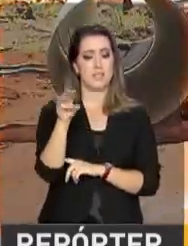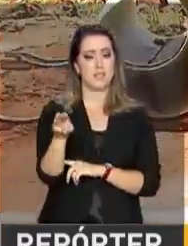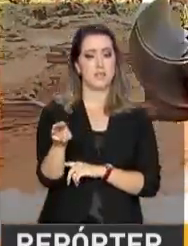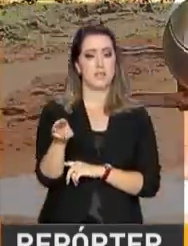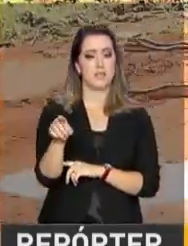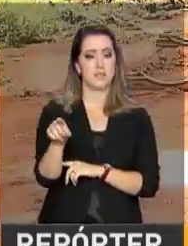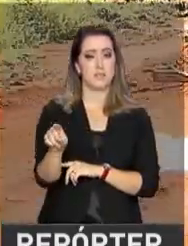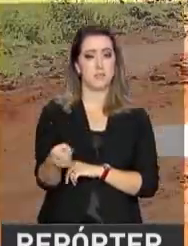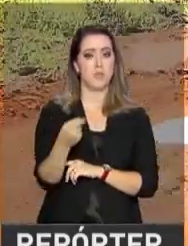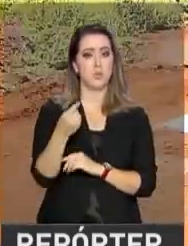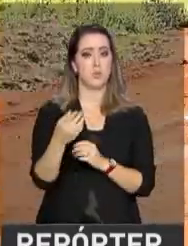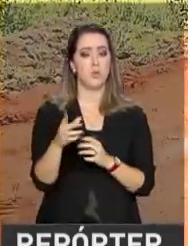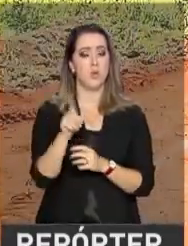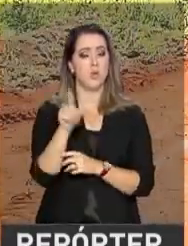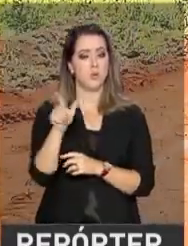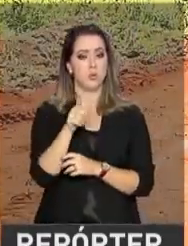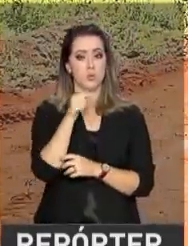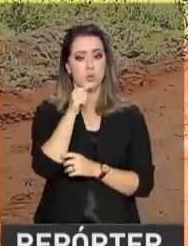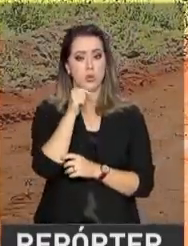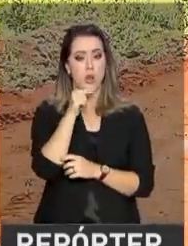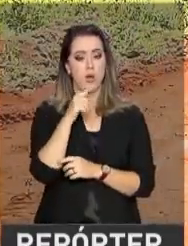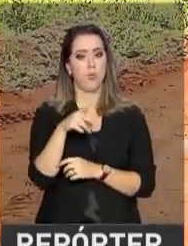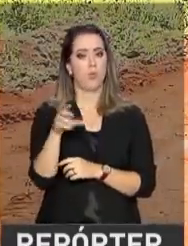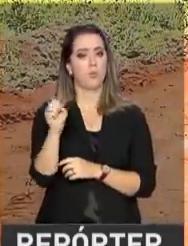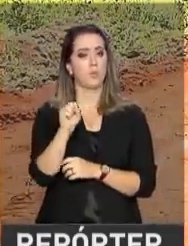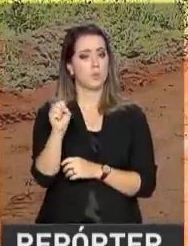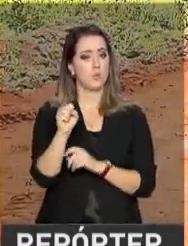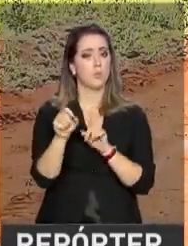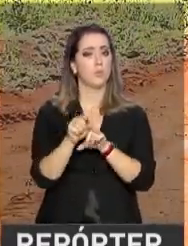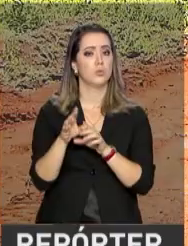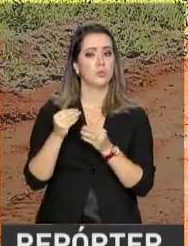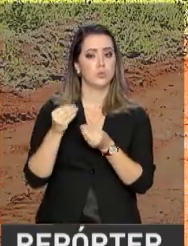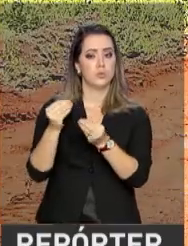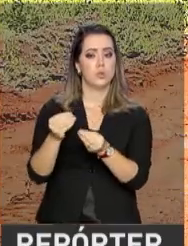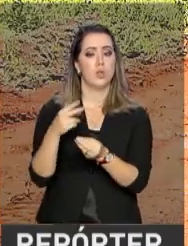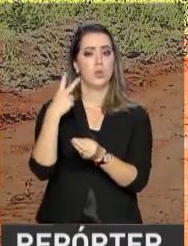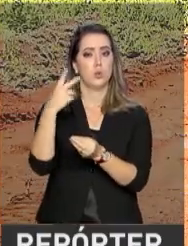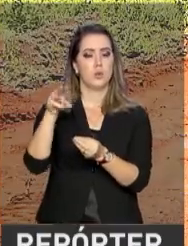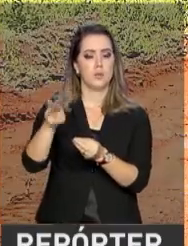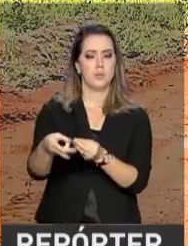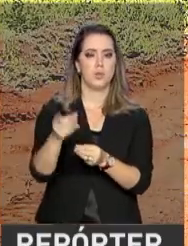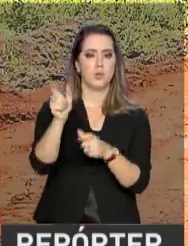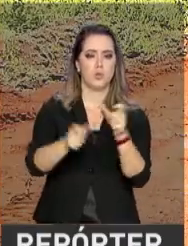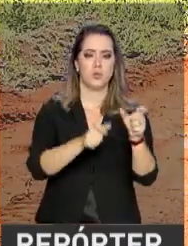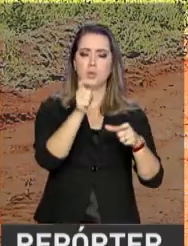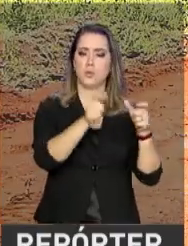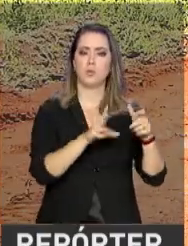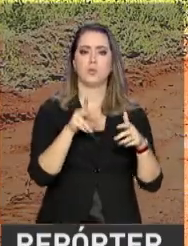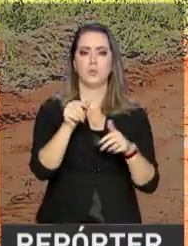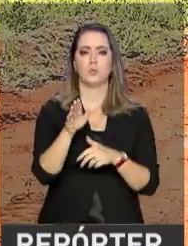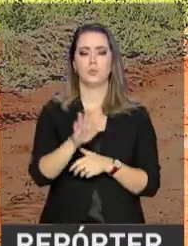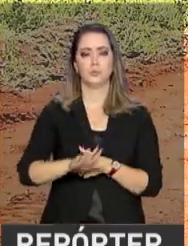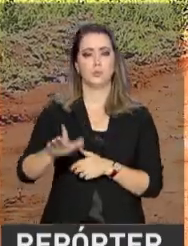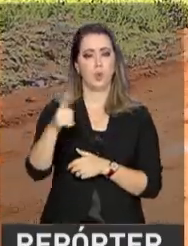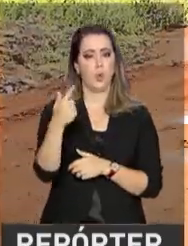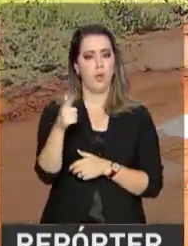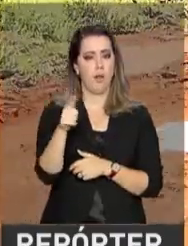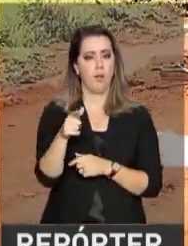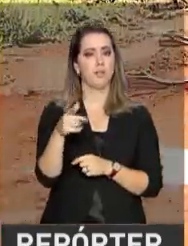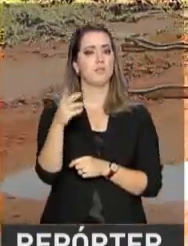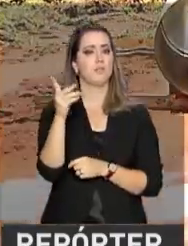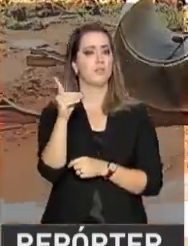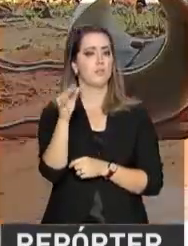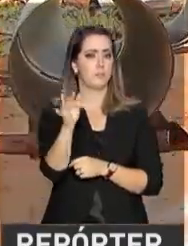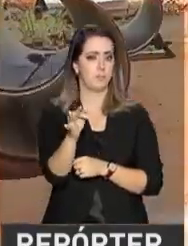de água por segundo e abastecer mais de dois milhões e meio de habitantes em goiás e no distrito federal ao todo o